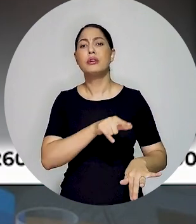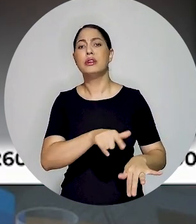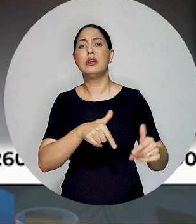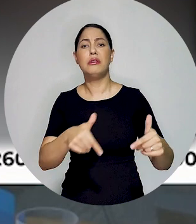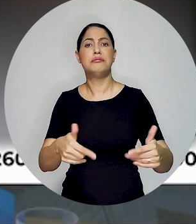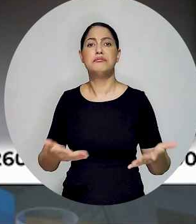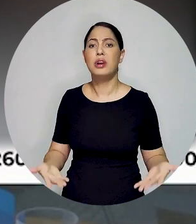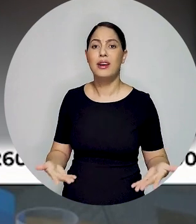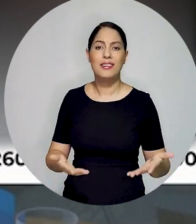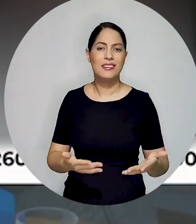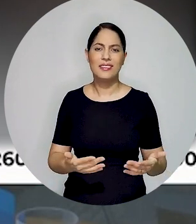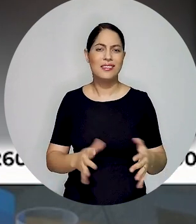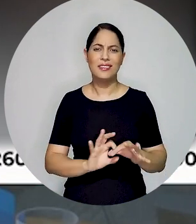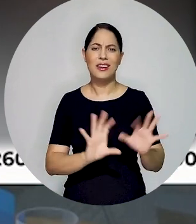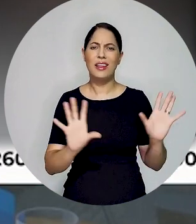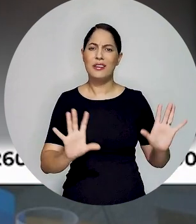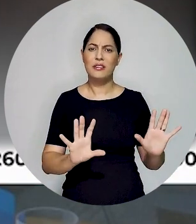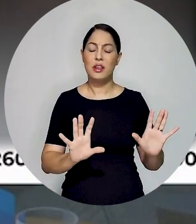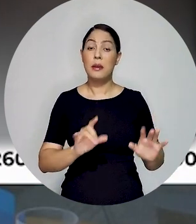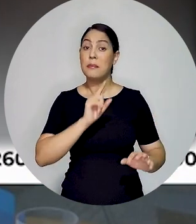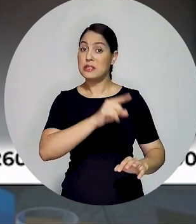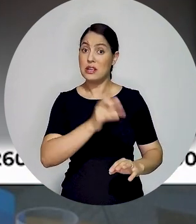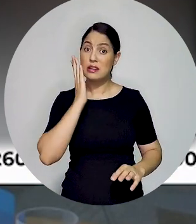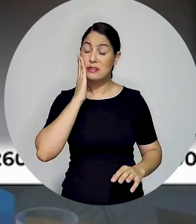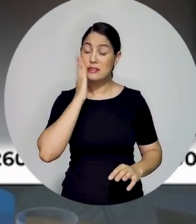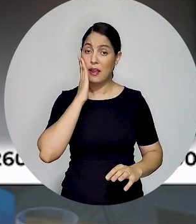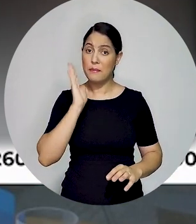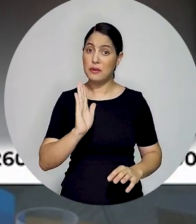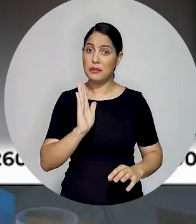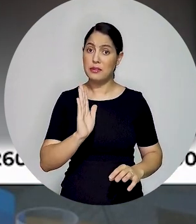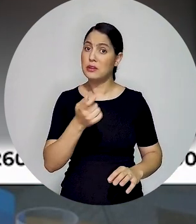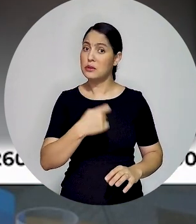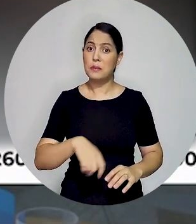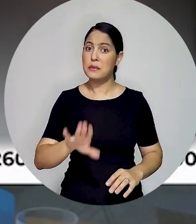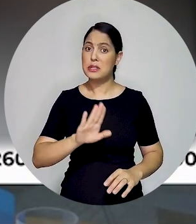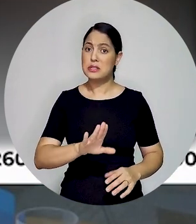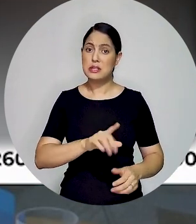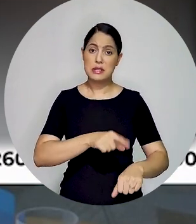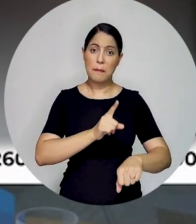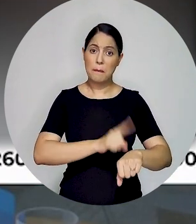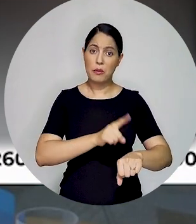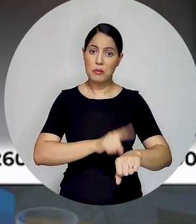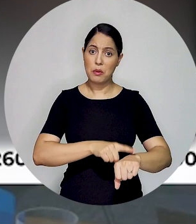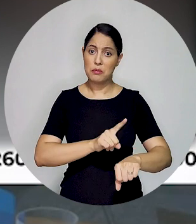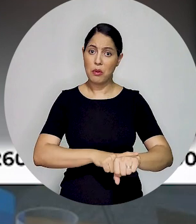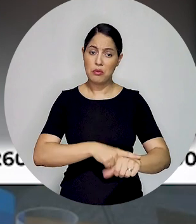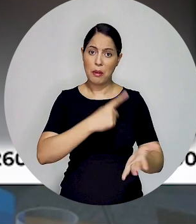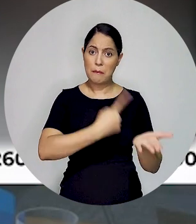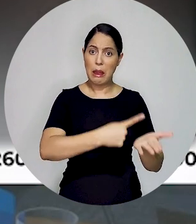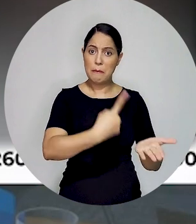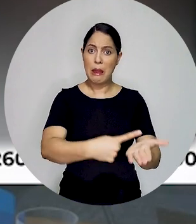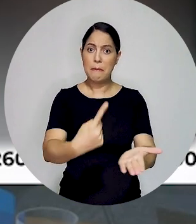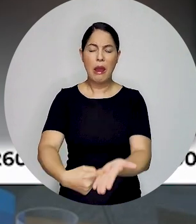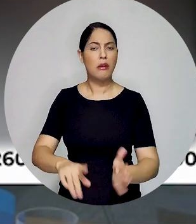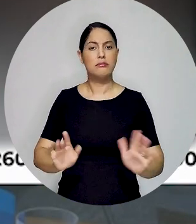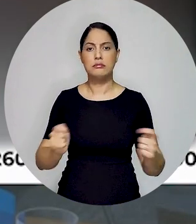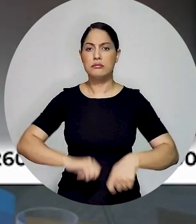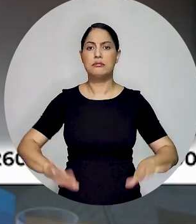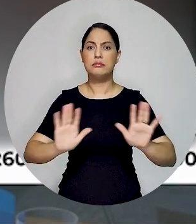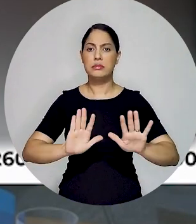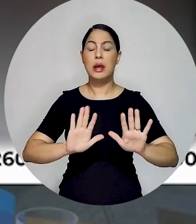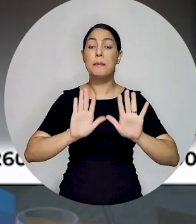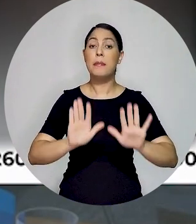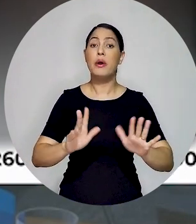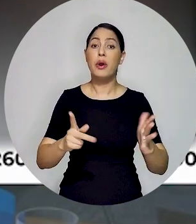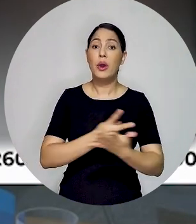do expediente. O juiz não tem cartão de ponto. Ele sabe qual é a responsabilidade dele. Ele sabe que ele tem que ir na unidade, porque senão pode